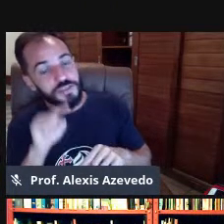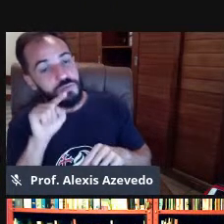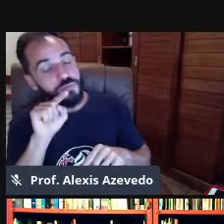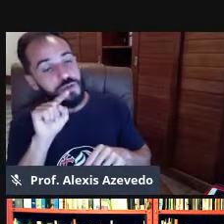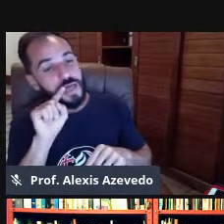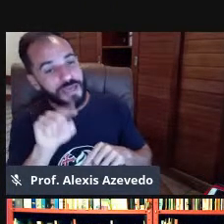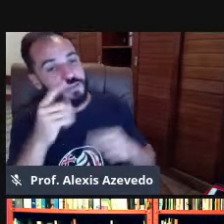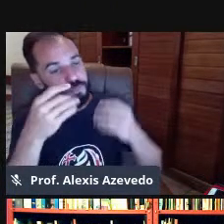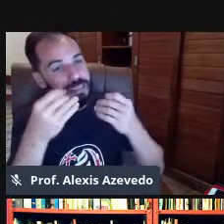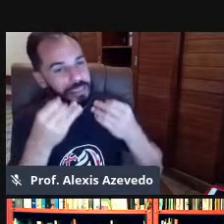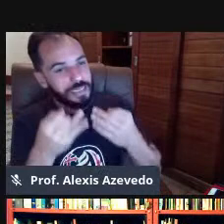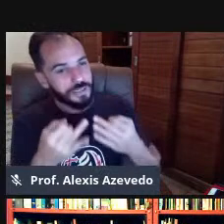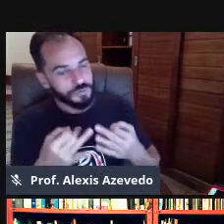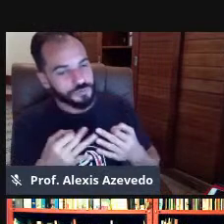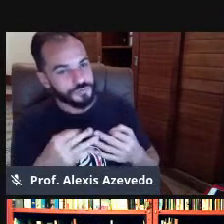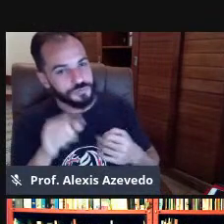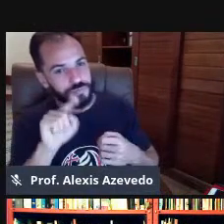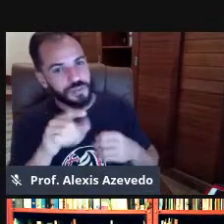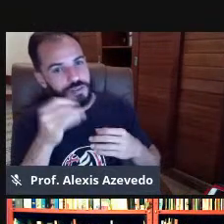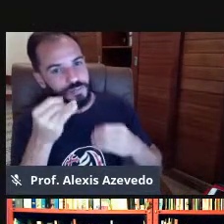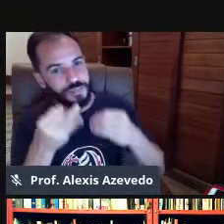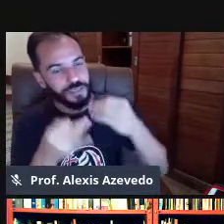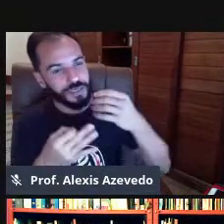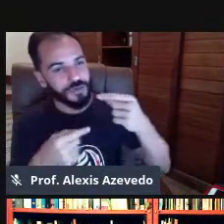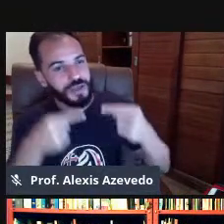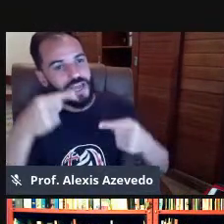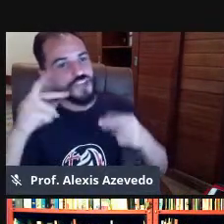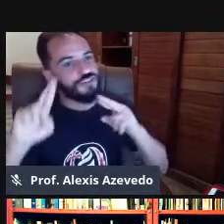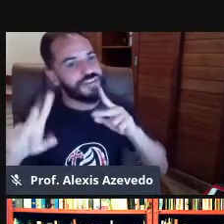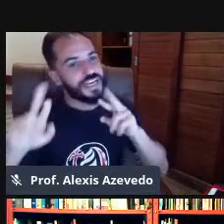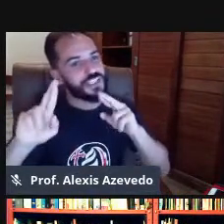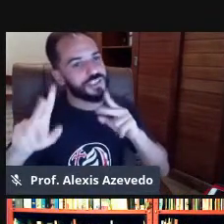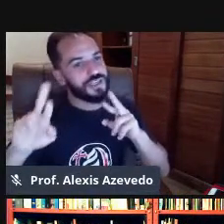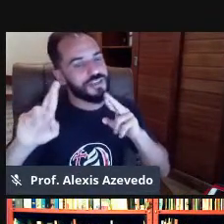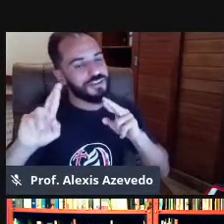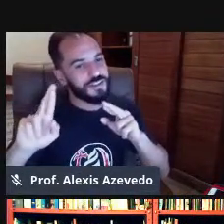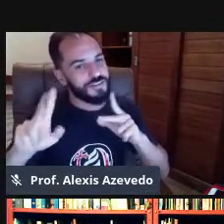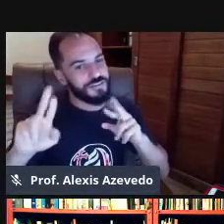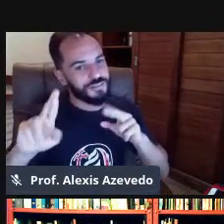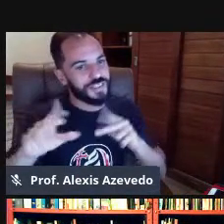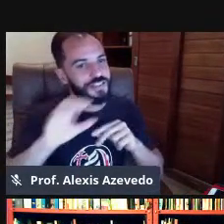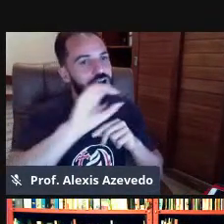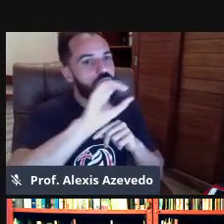as disciplinas optativas ateliês, né,